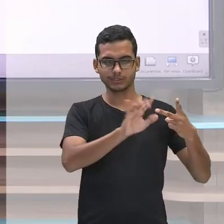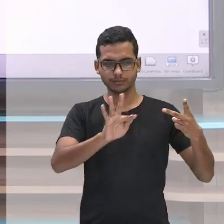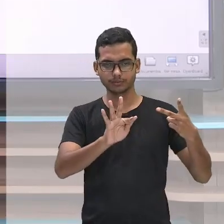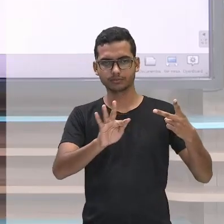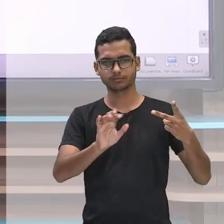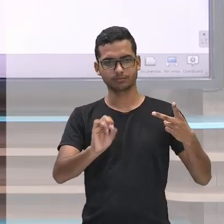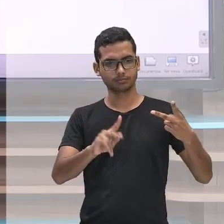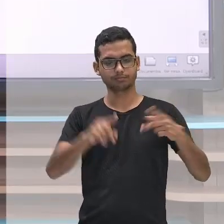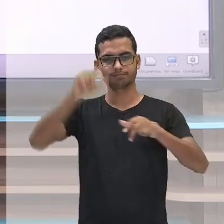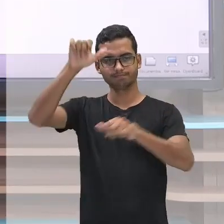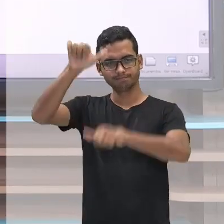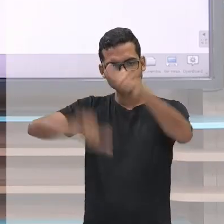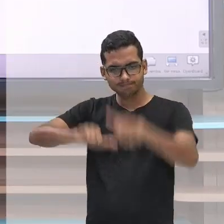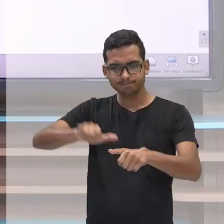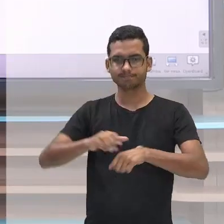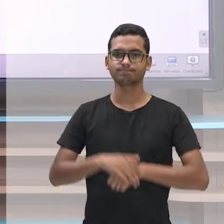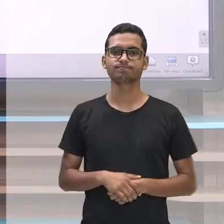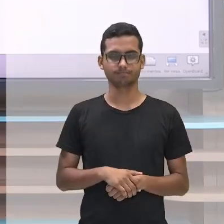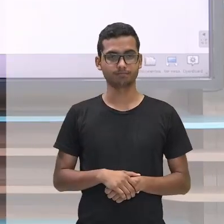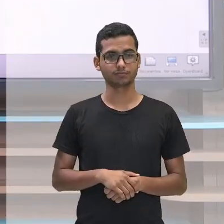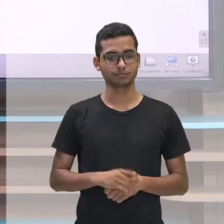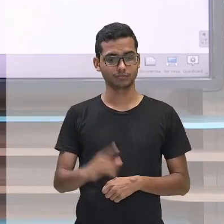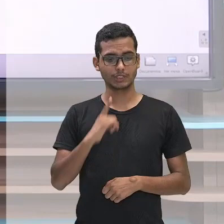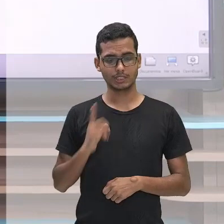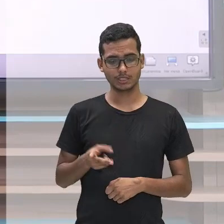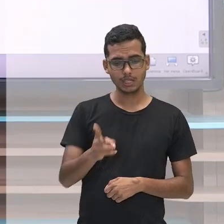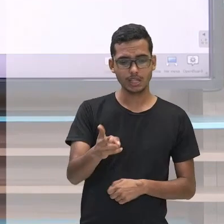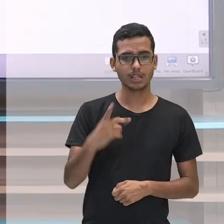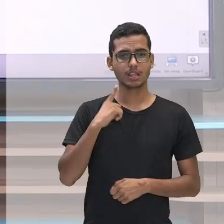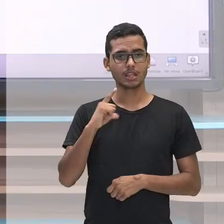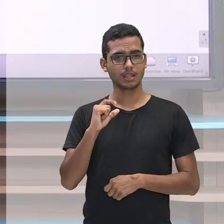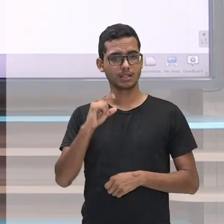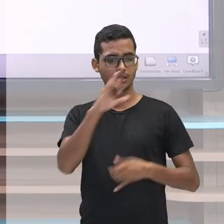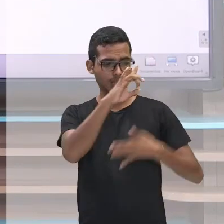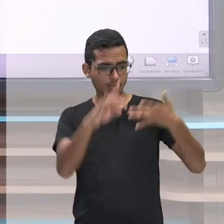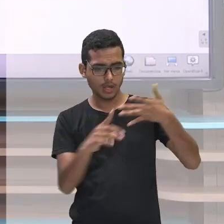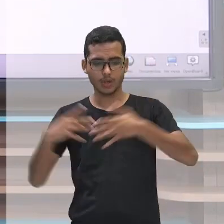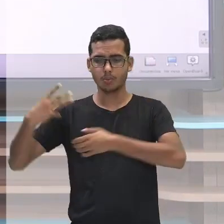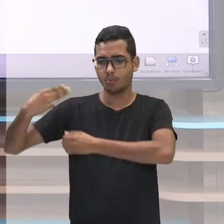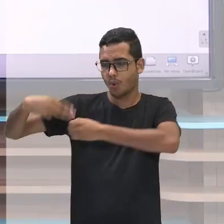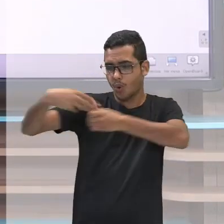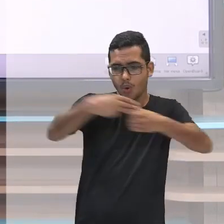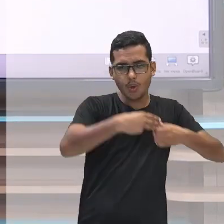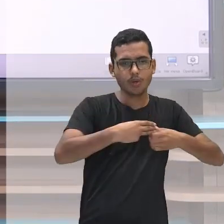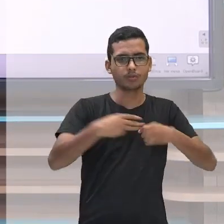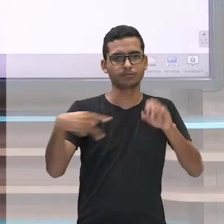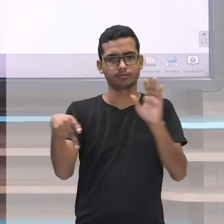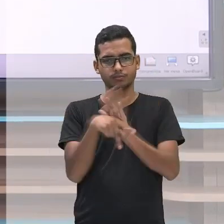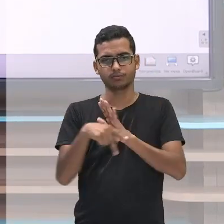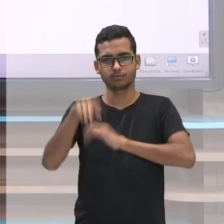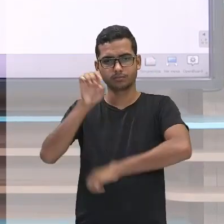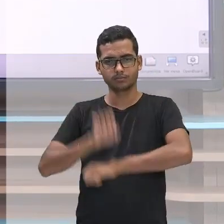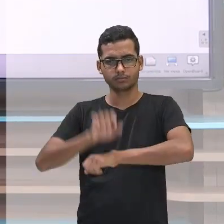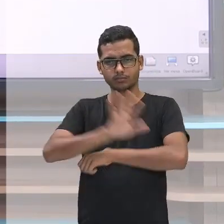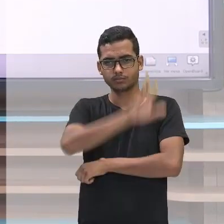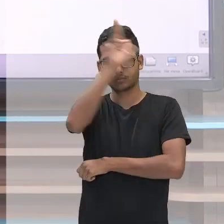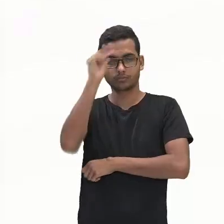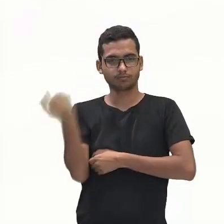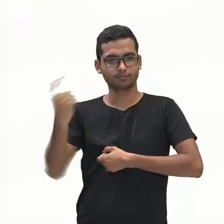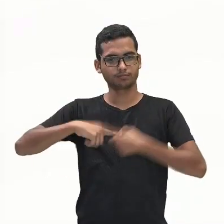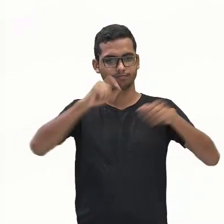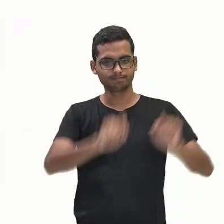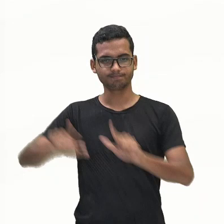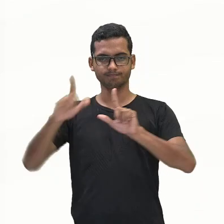Então, analisando, aí nós temos cada um dos municípios que compõem o estado do Amazonas. Então, vamos voltar aí no